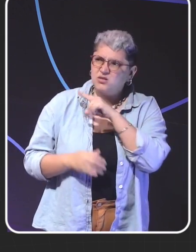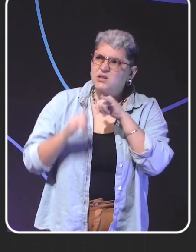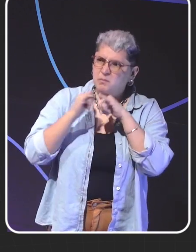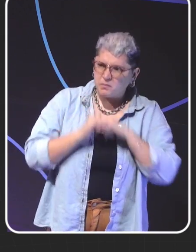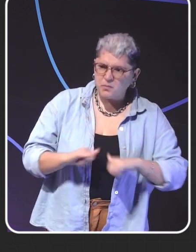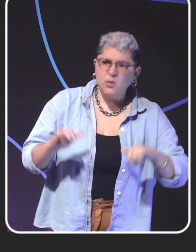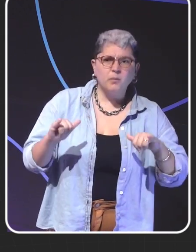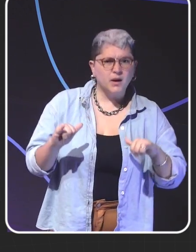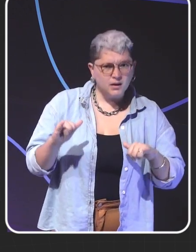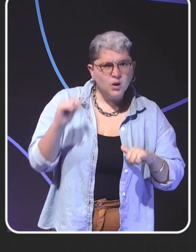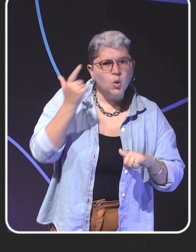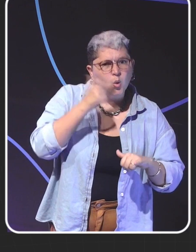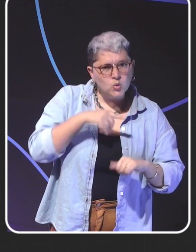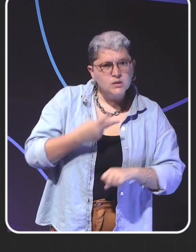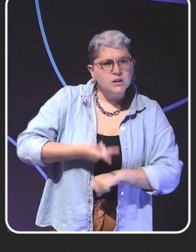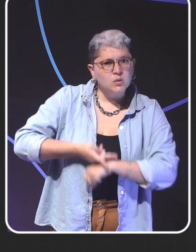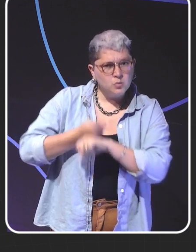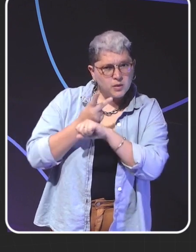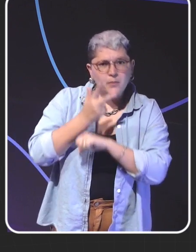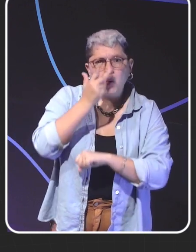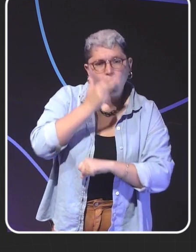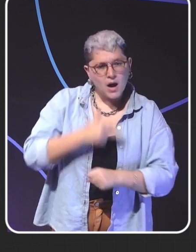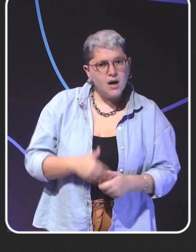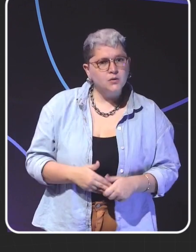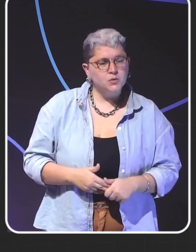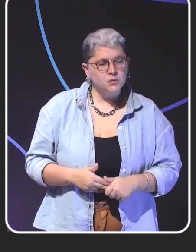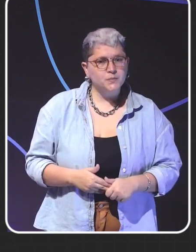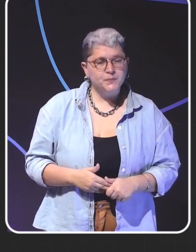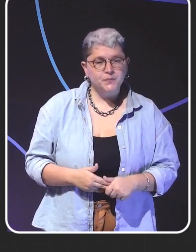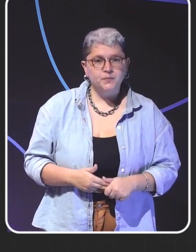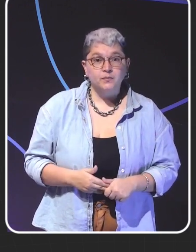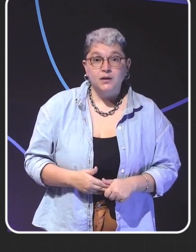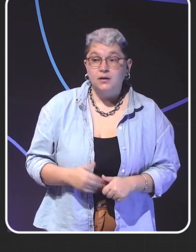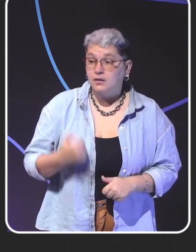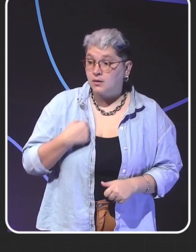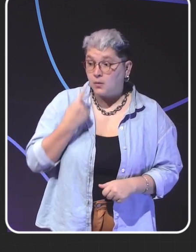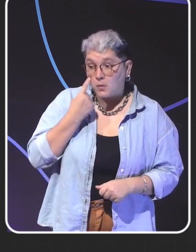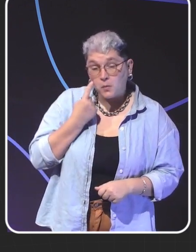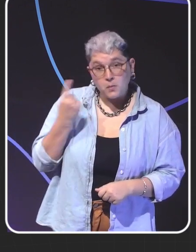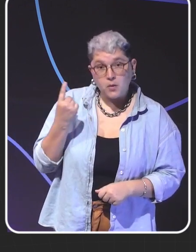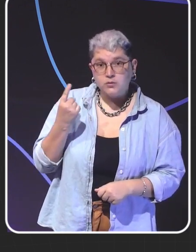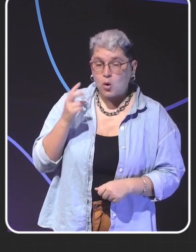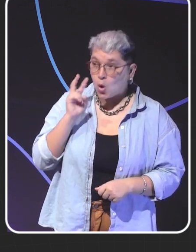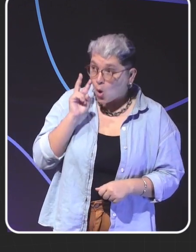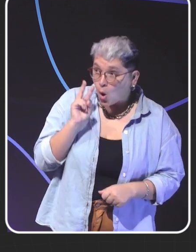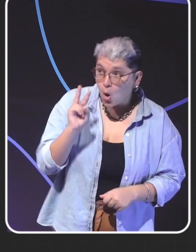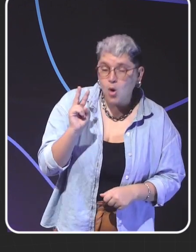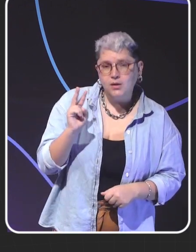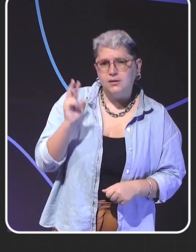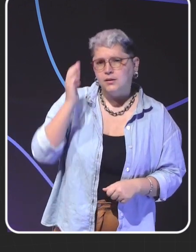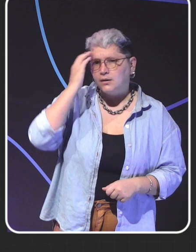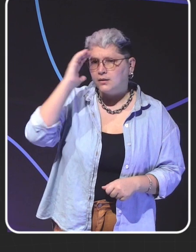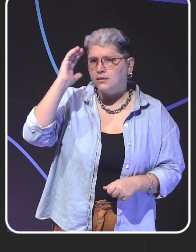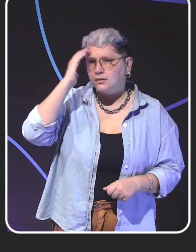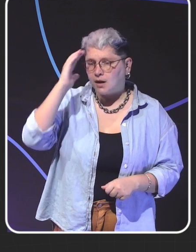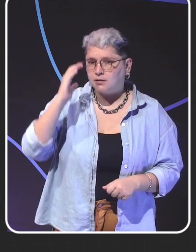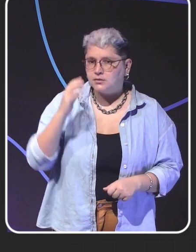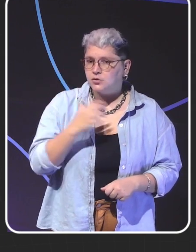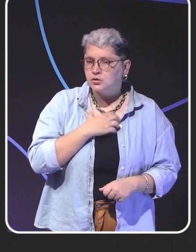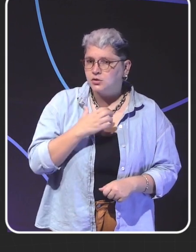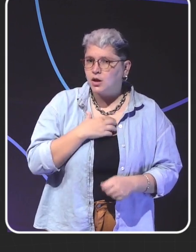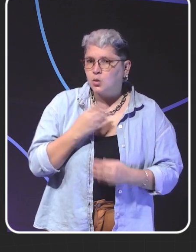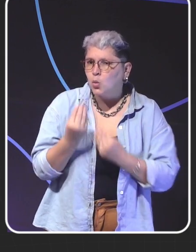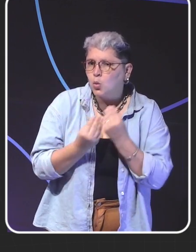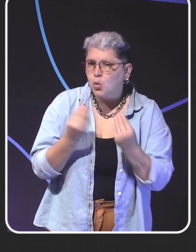propagandas que foram vencedoras. E aí eu trago um pouquinho, assistam, entendam um pouquinho de uma forma de como